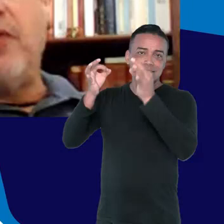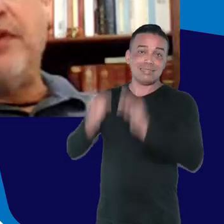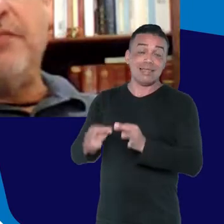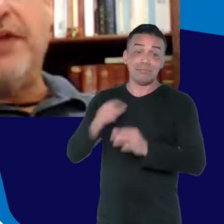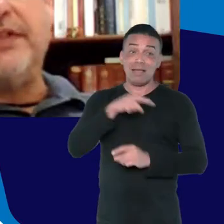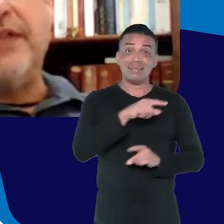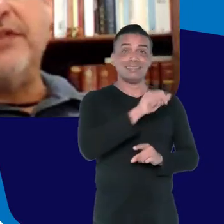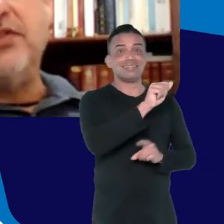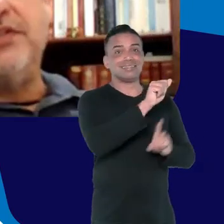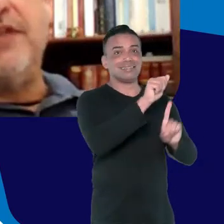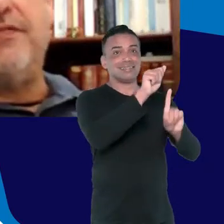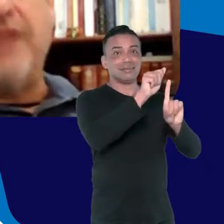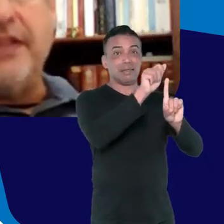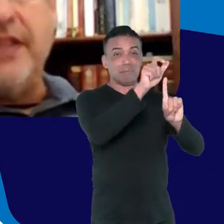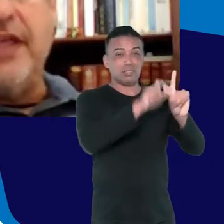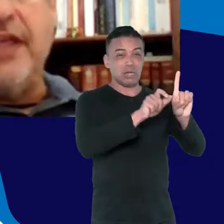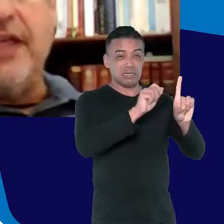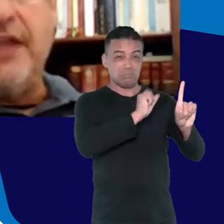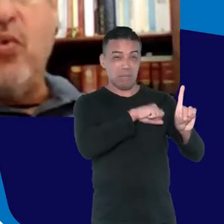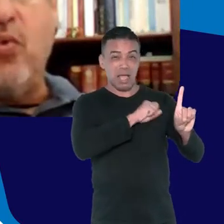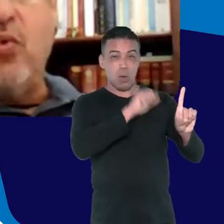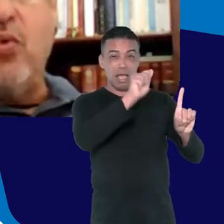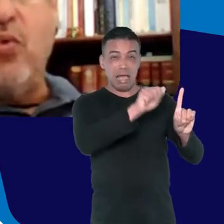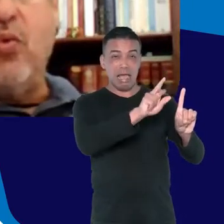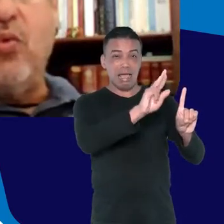forma que o Arimã tem de defender